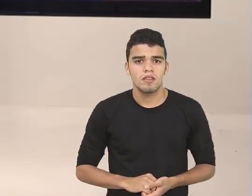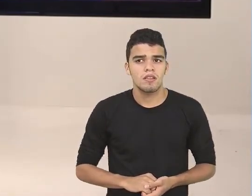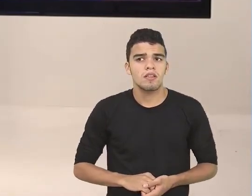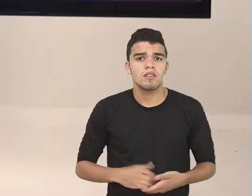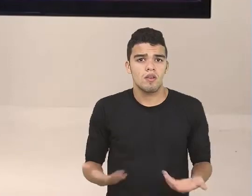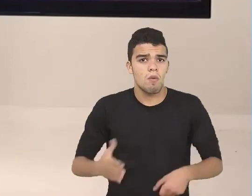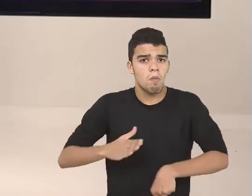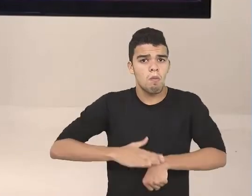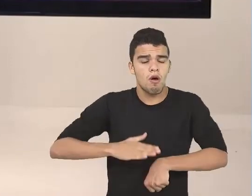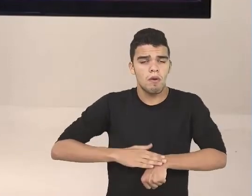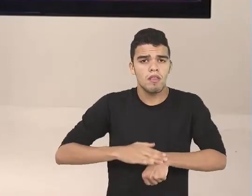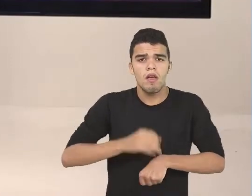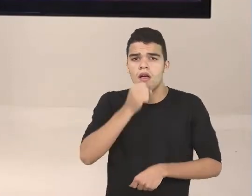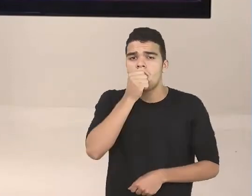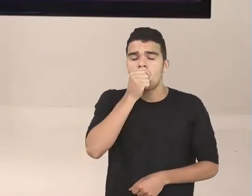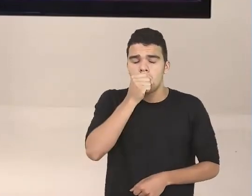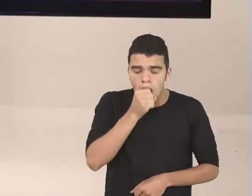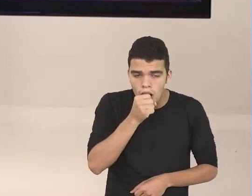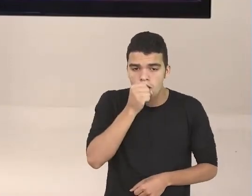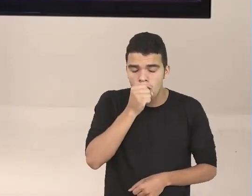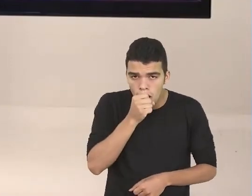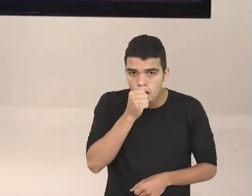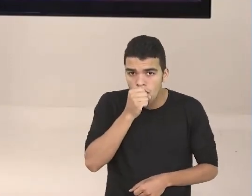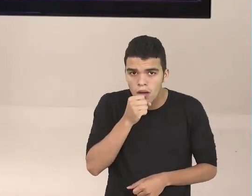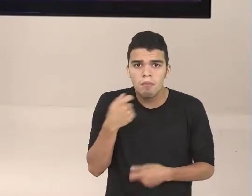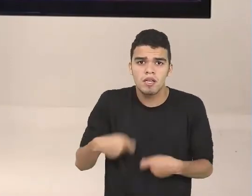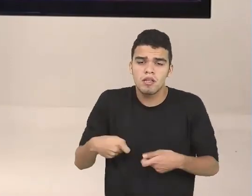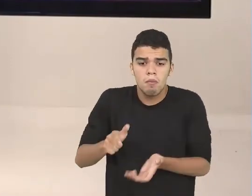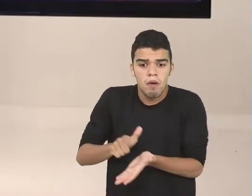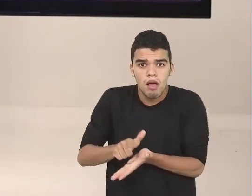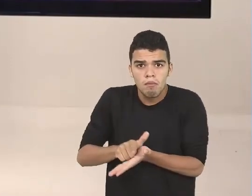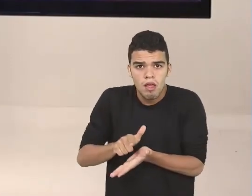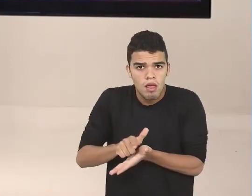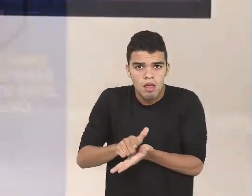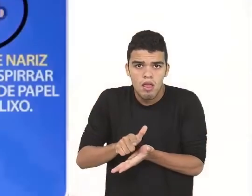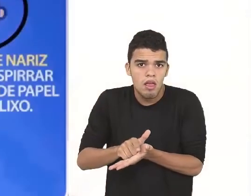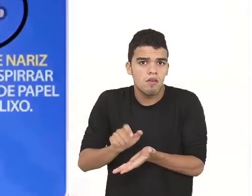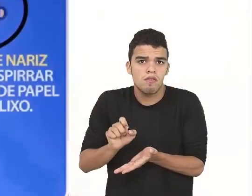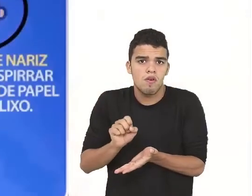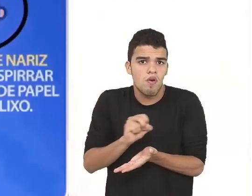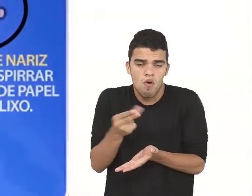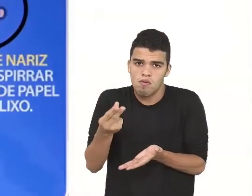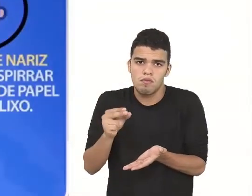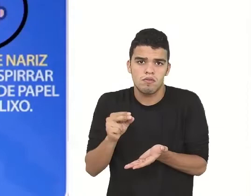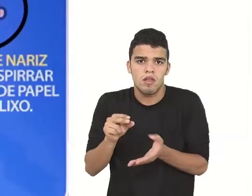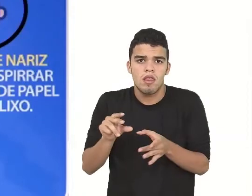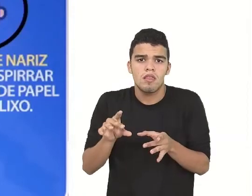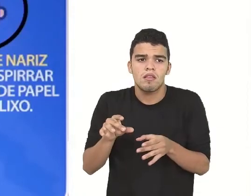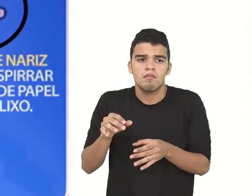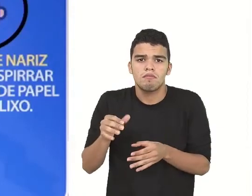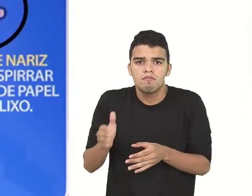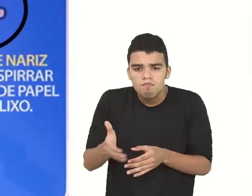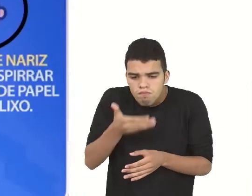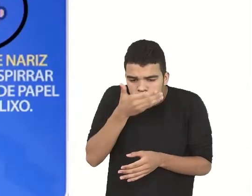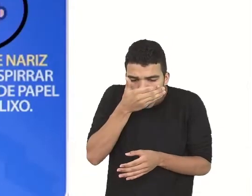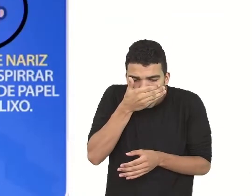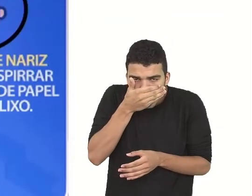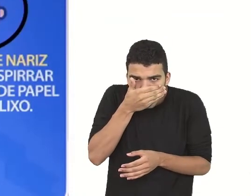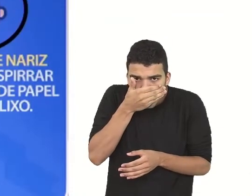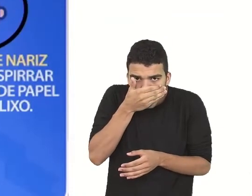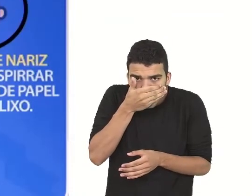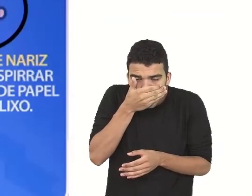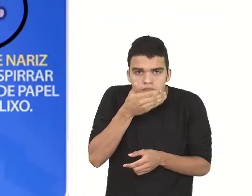e o nariz com um lenço, ou então você pode fazer aquele movimento de tossir